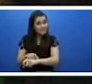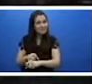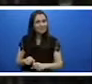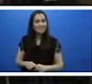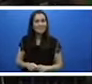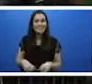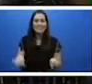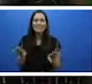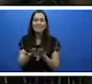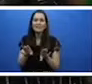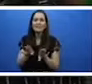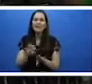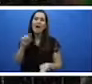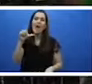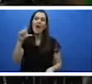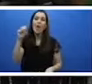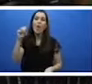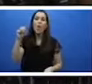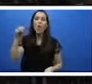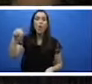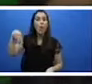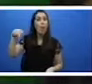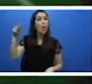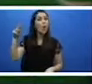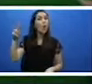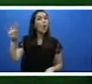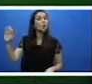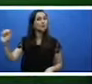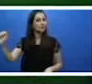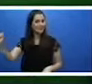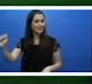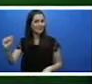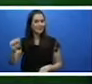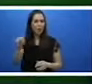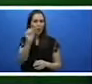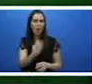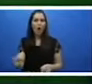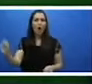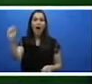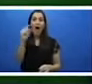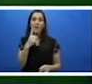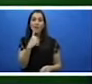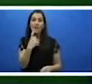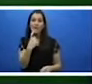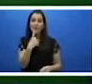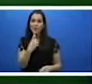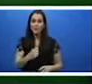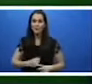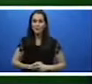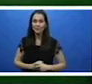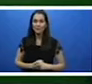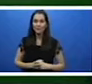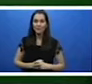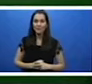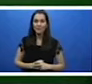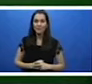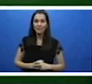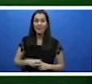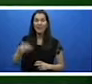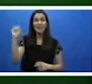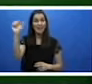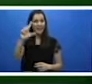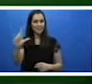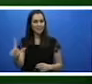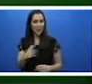lontra. Contorna aí de vermelho. E de azul, a imagem dos